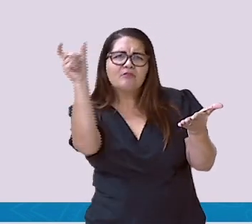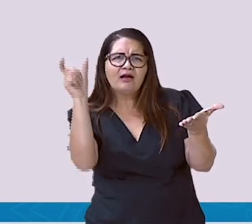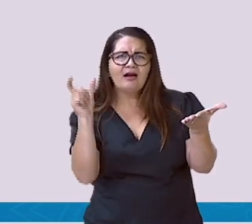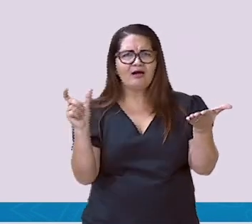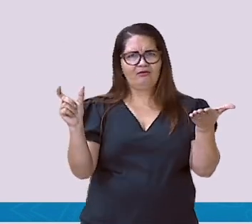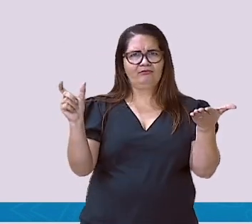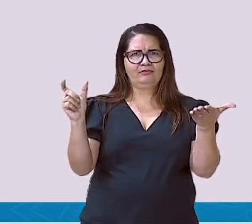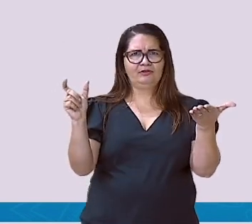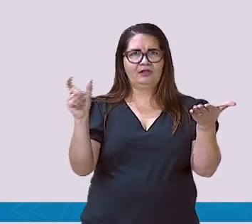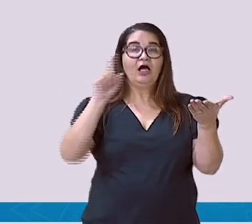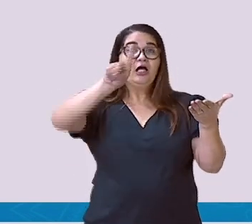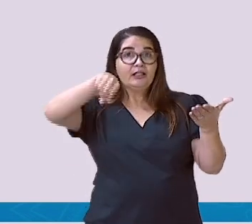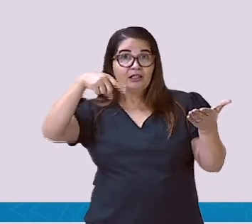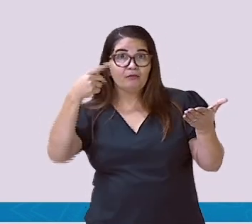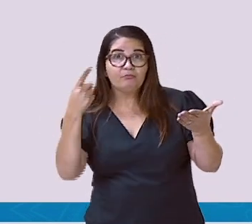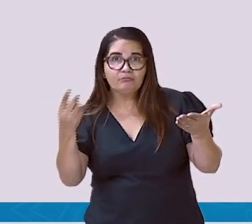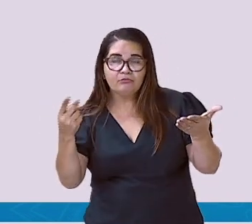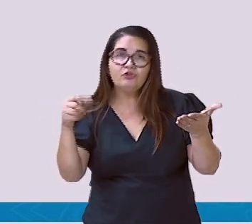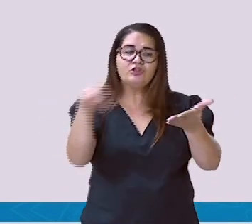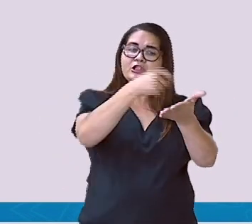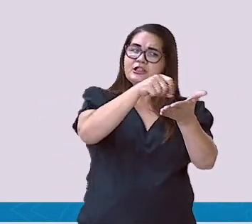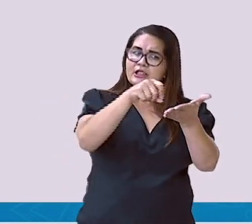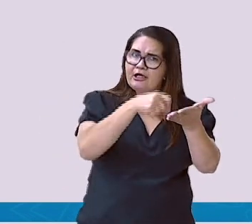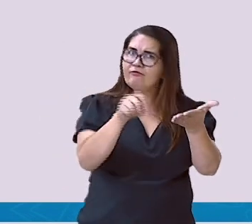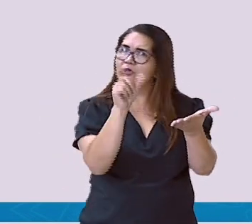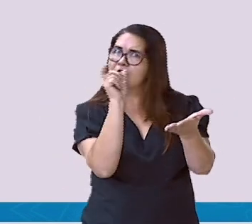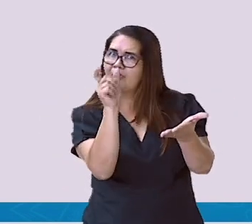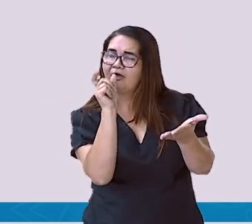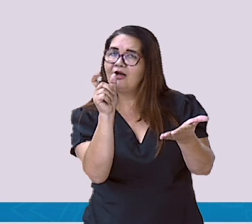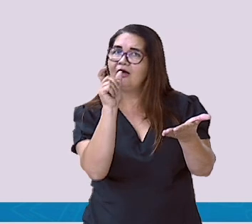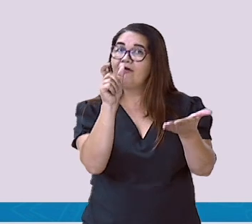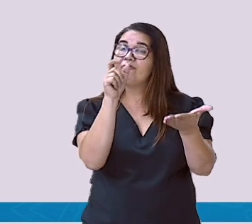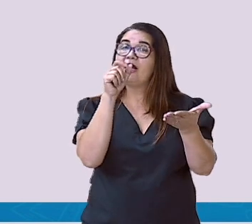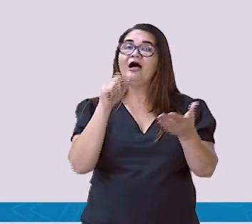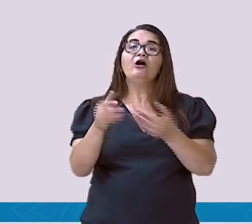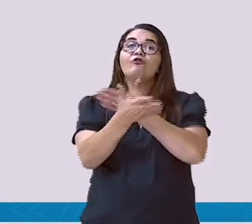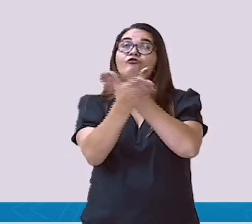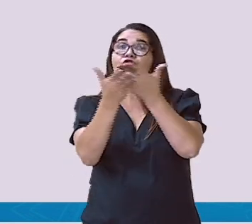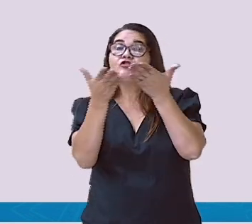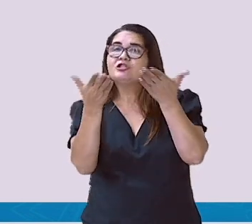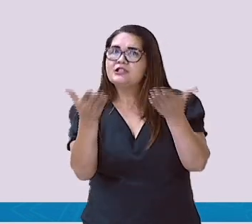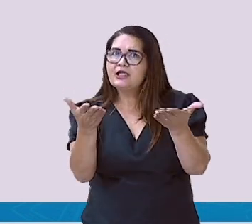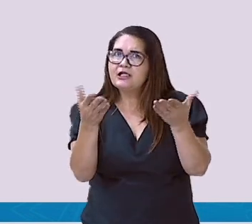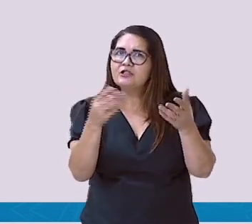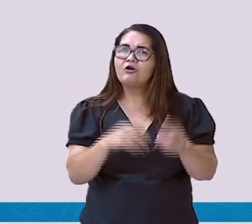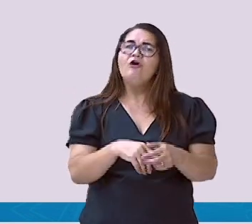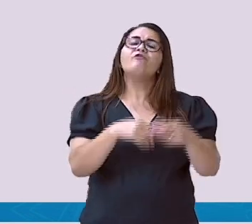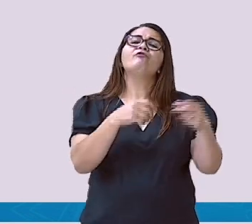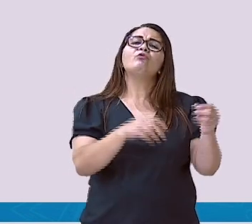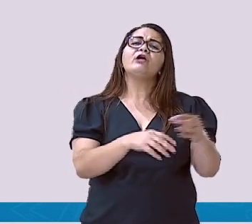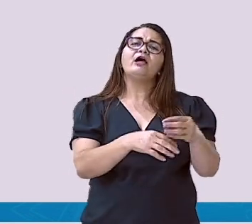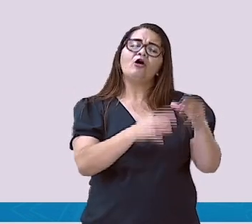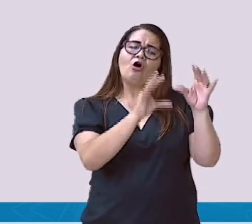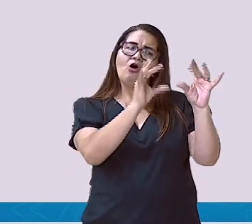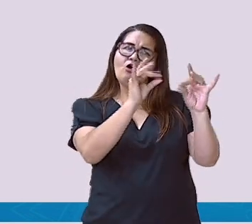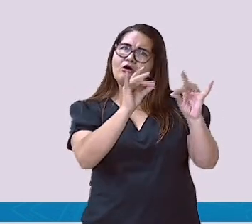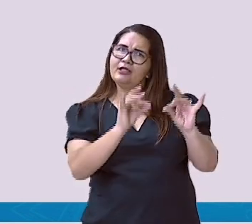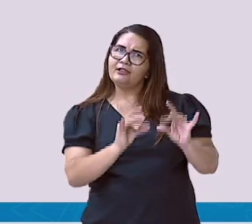Após escrevermos essas palavras, nós vamos quantificar, numerar